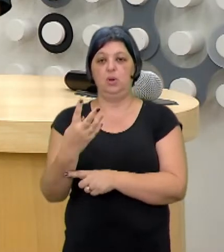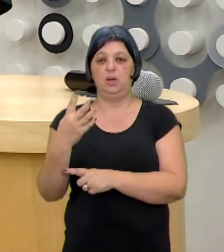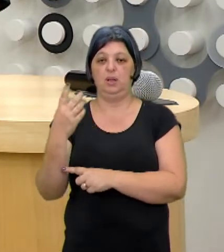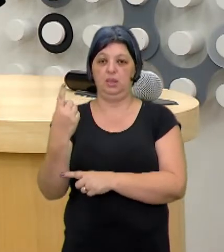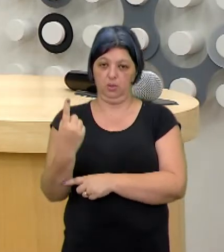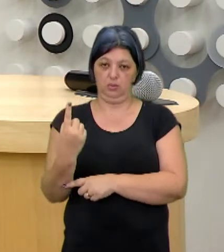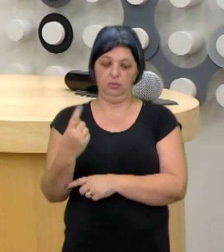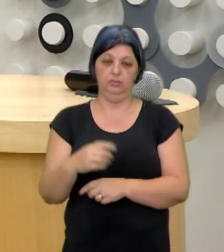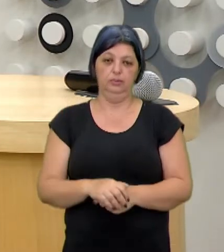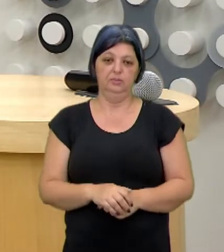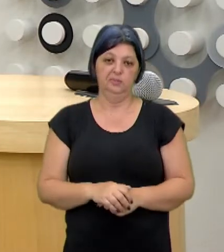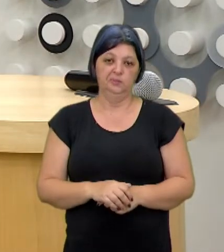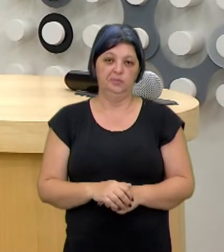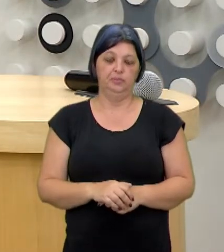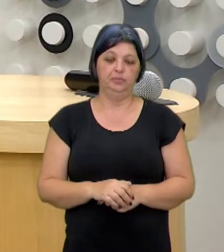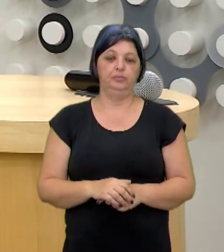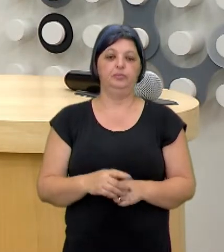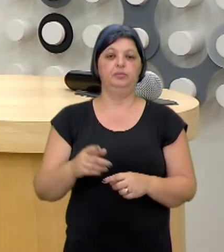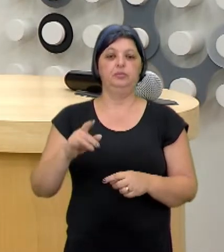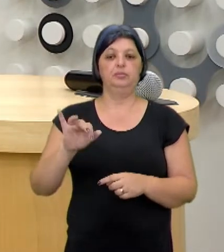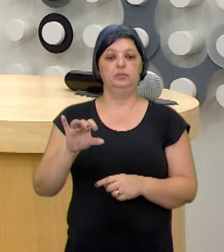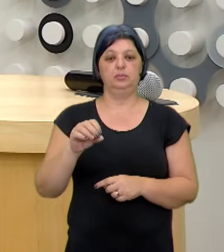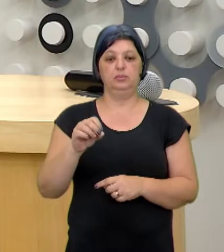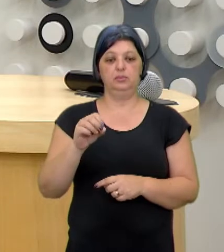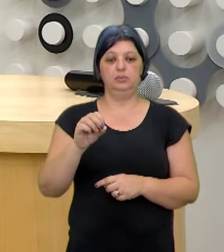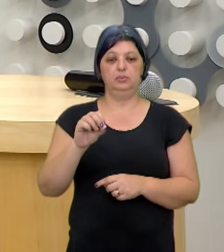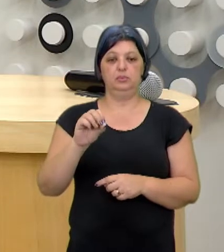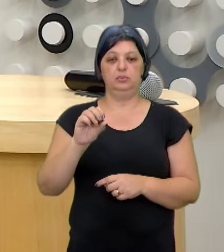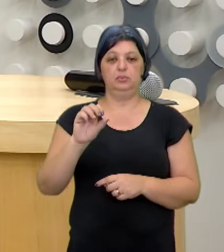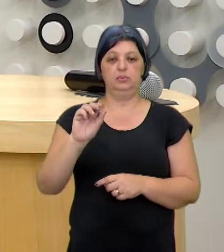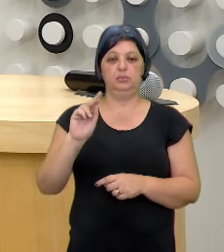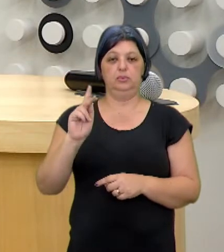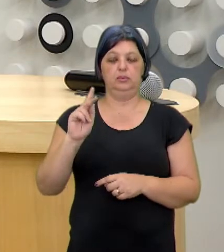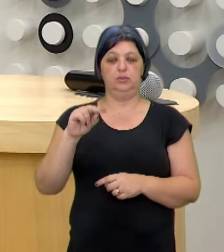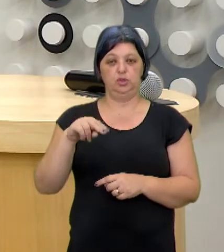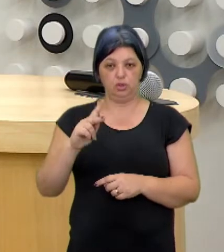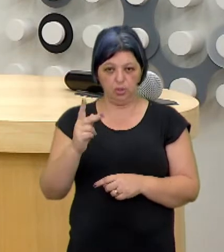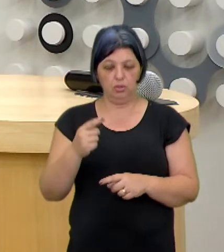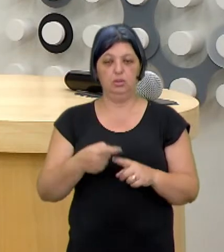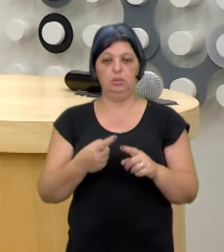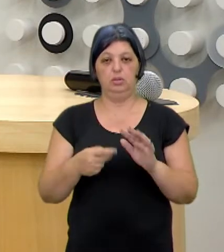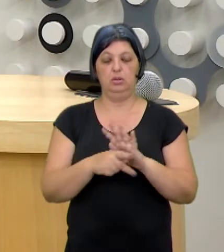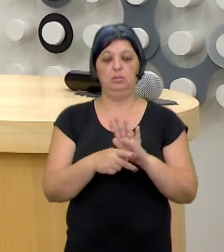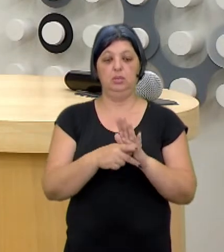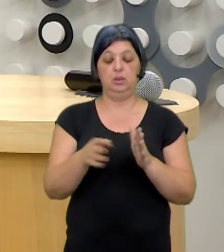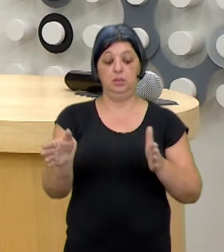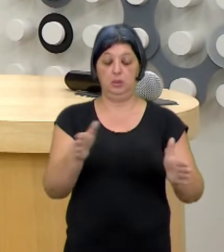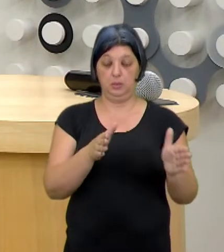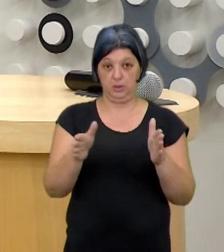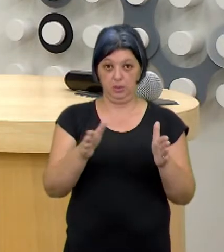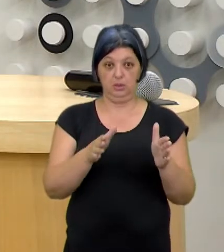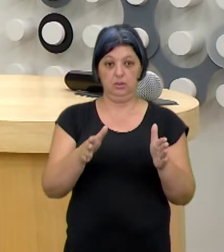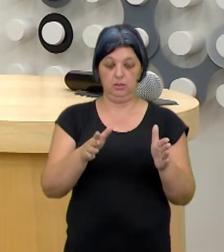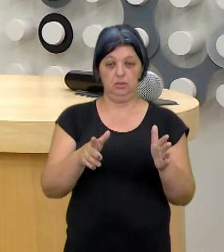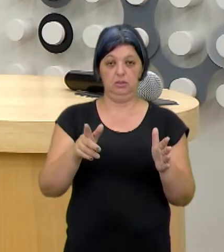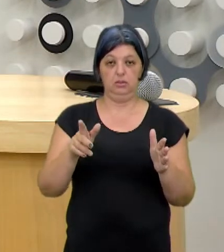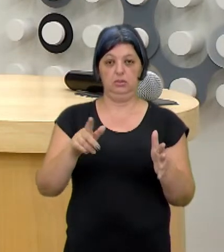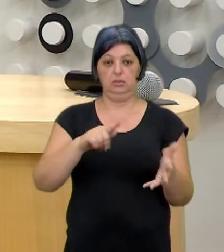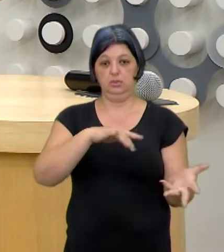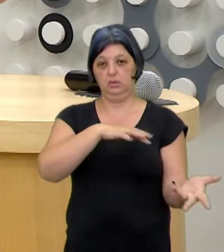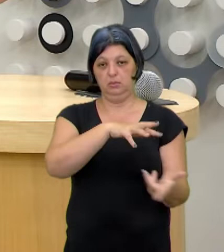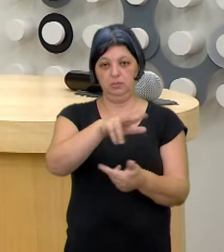1841, né? John Phillips aí publicou aí a primeira escala global de tempo geológico. A partir daí, logicamente